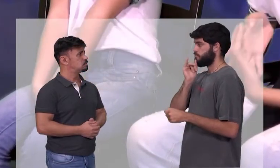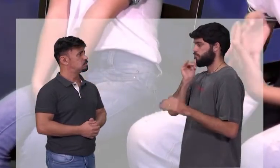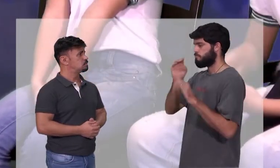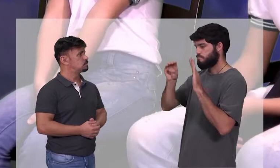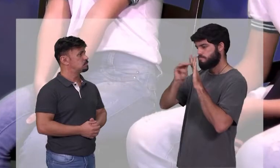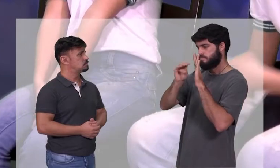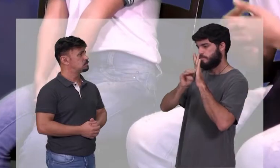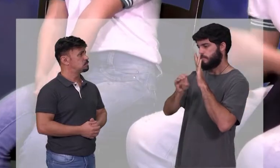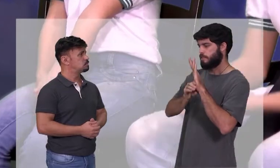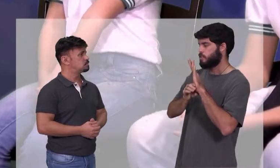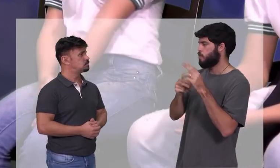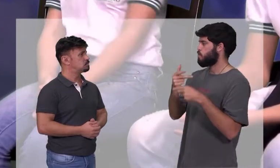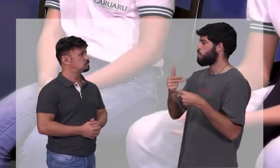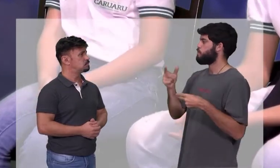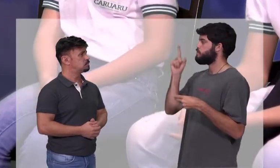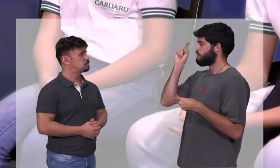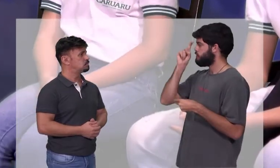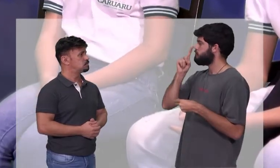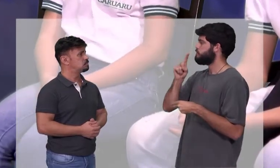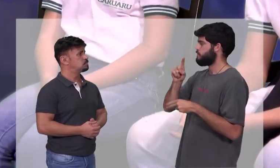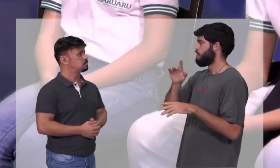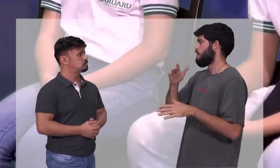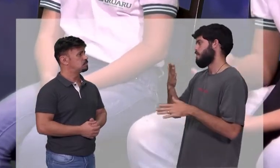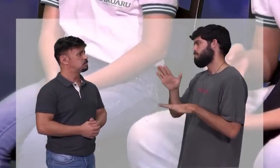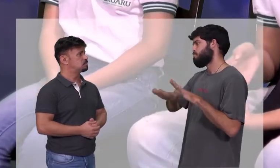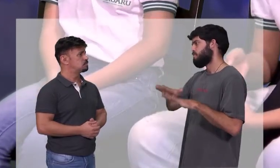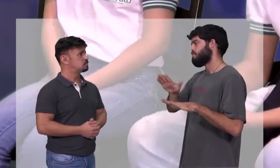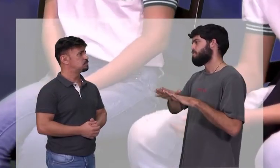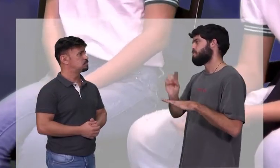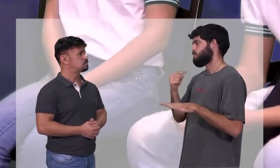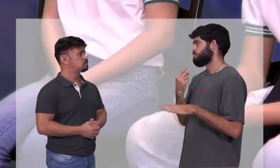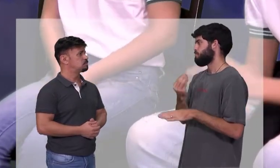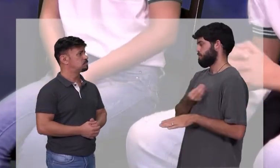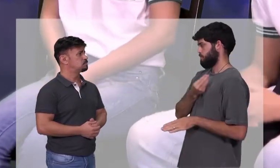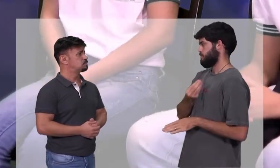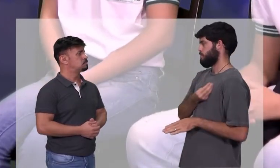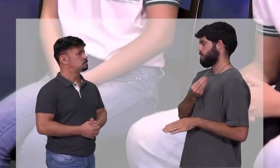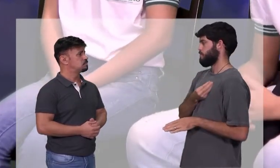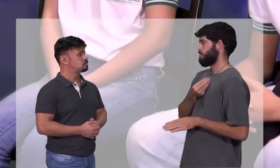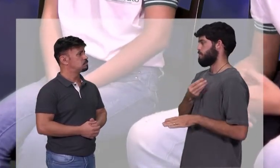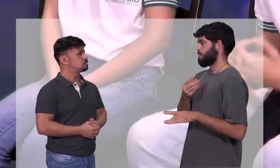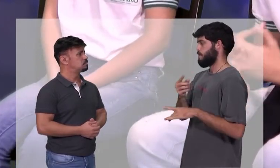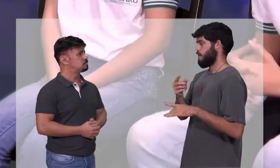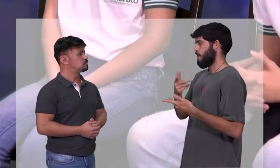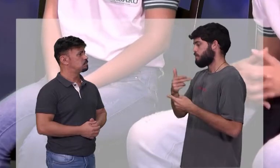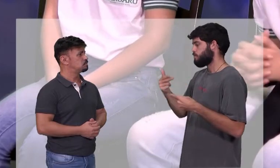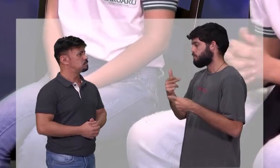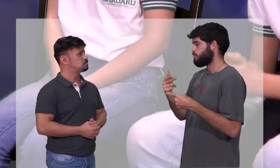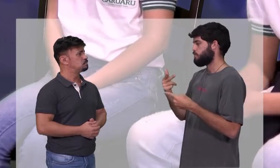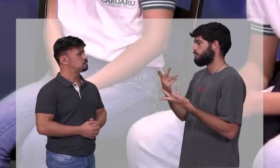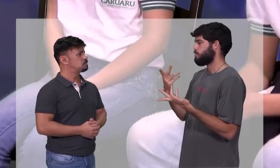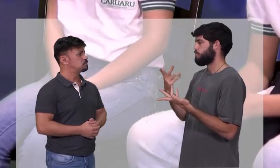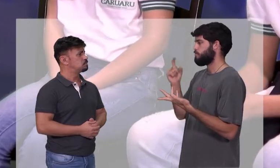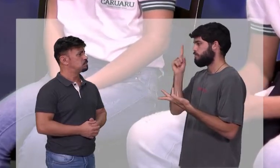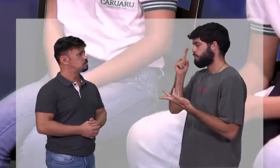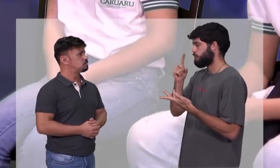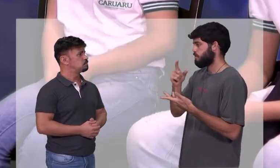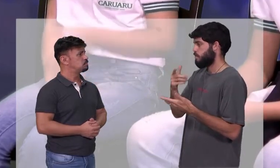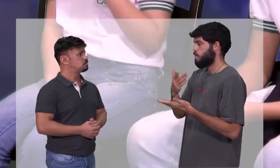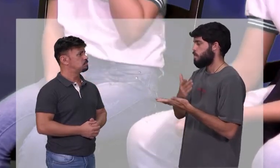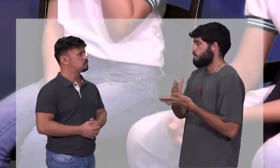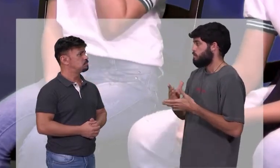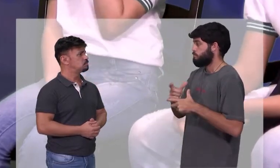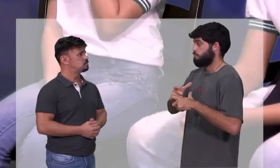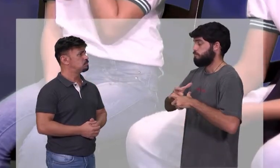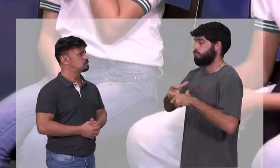deveres são as coisas difíceis na nossa vida, às vezes. Quando essas coisas difíceis começam a tomar proporções gigantes,